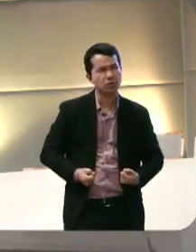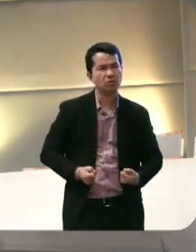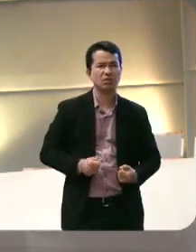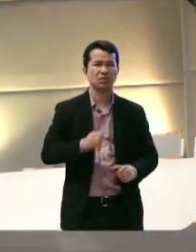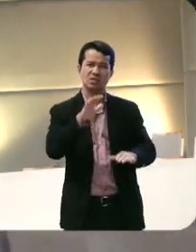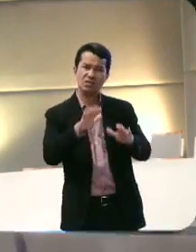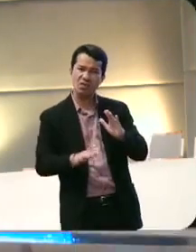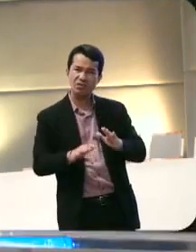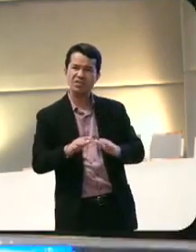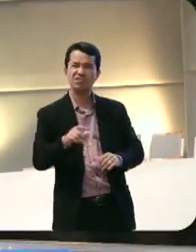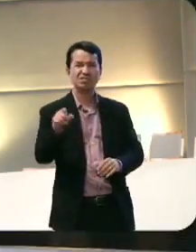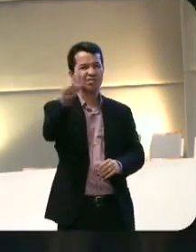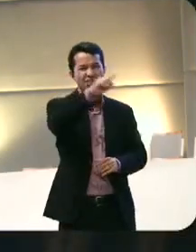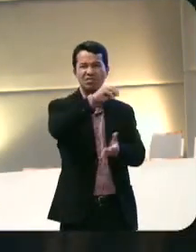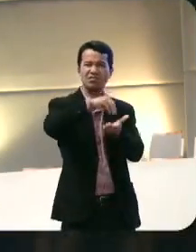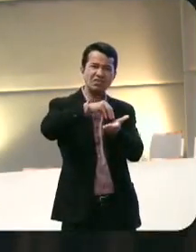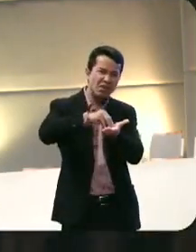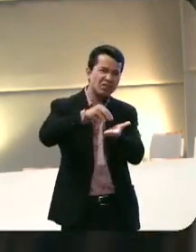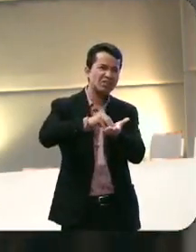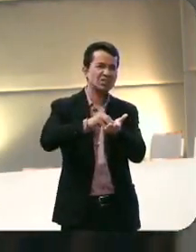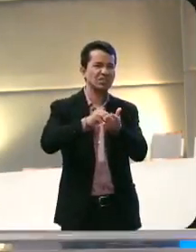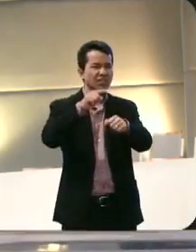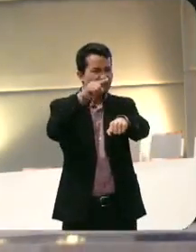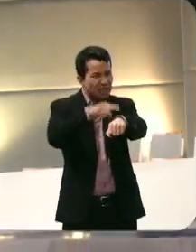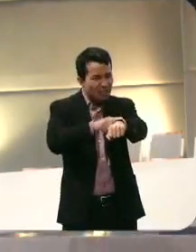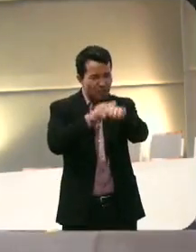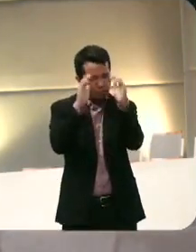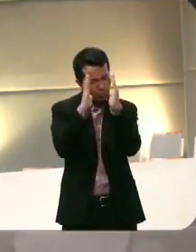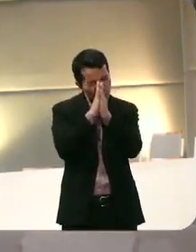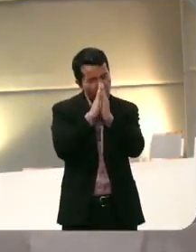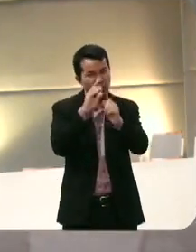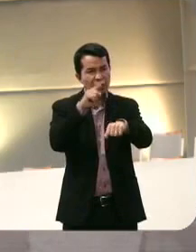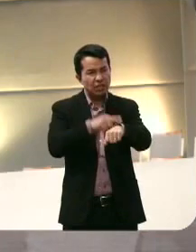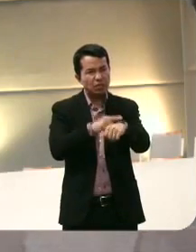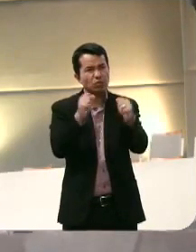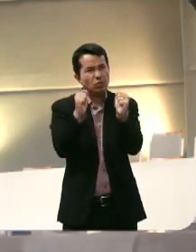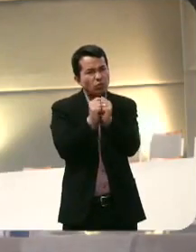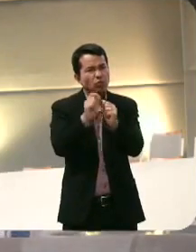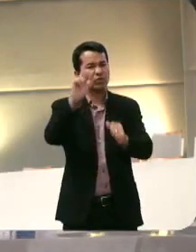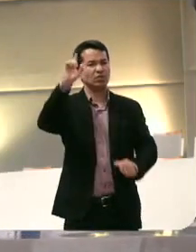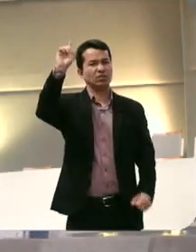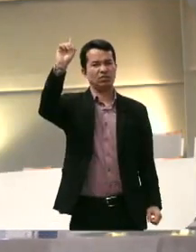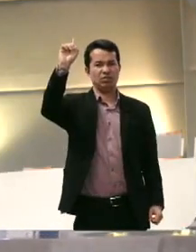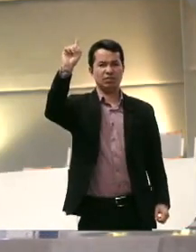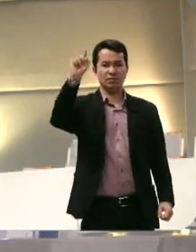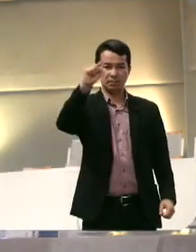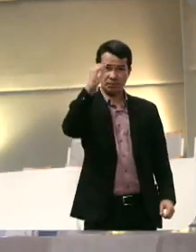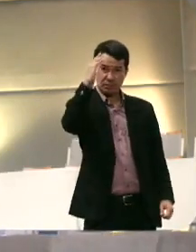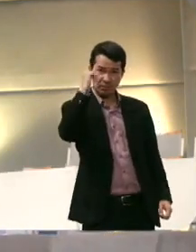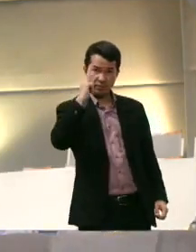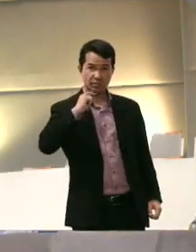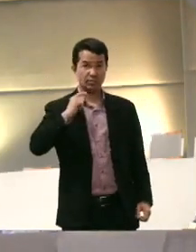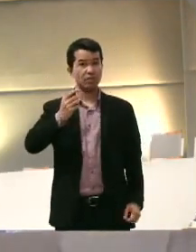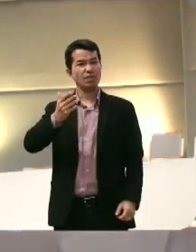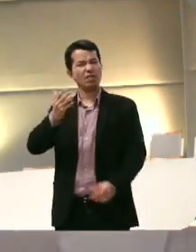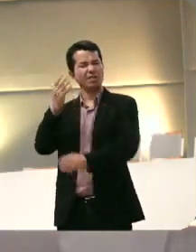Durante muito tempo na minha vida, eu não sabia que essa presença perceptível de